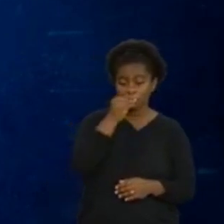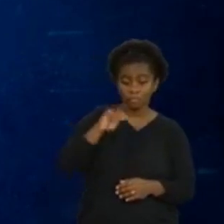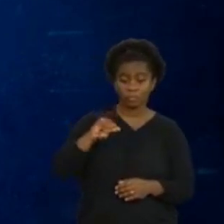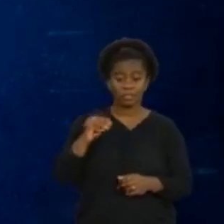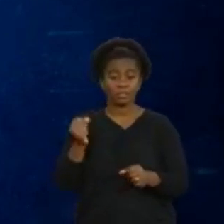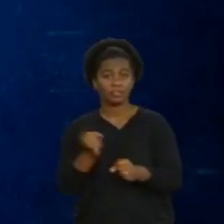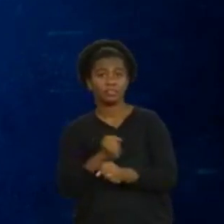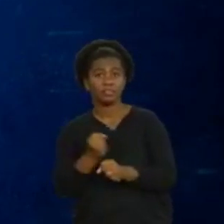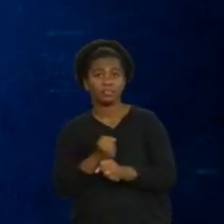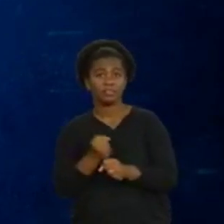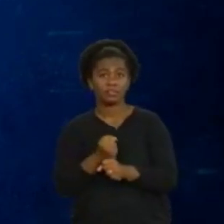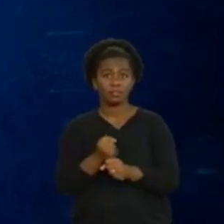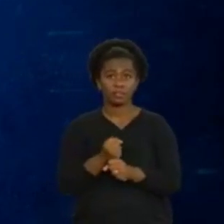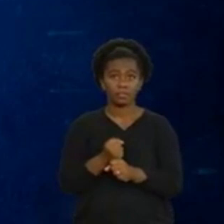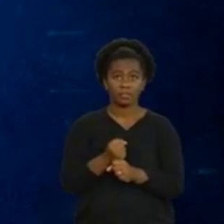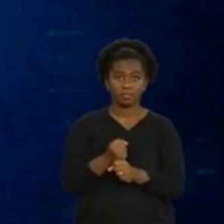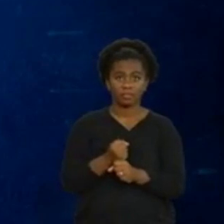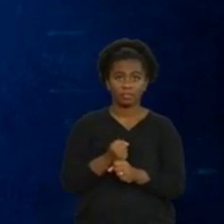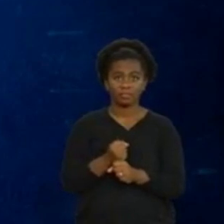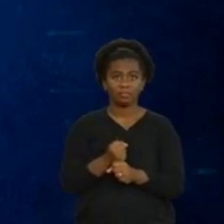as obras, sendo